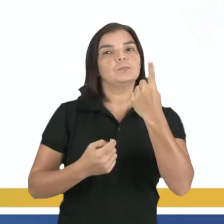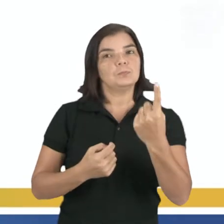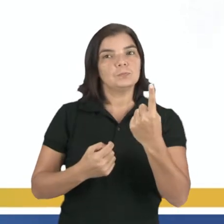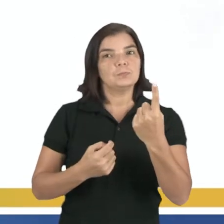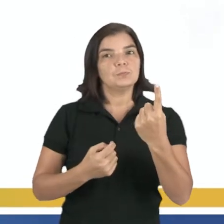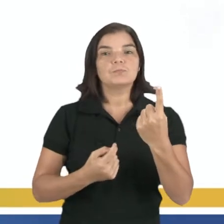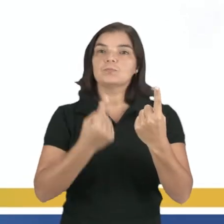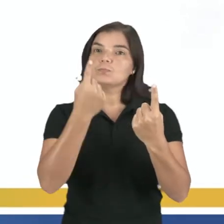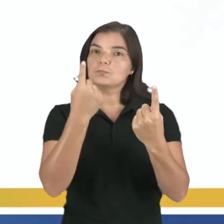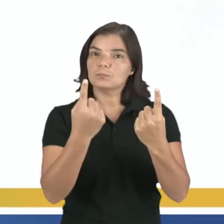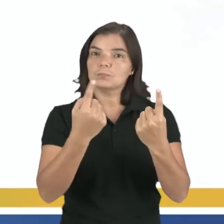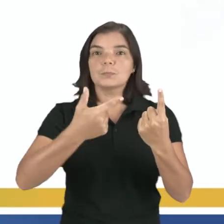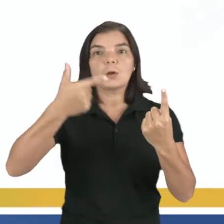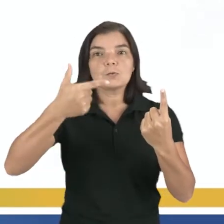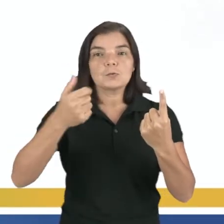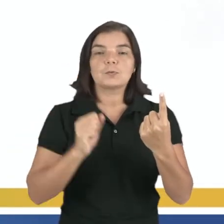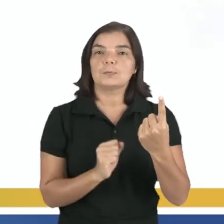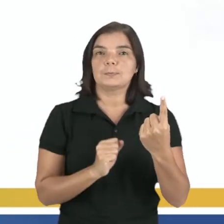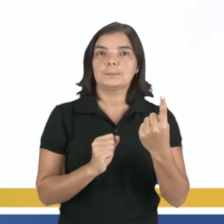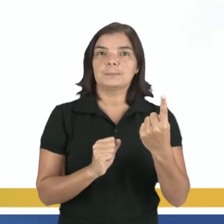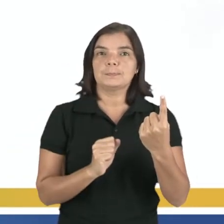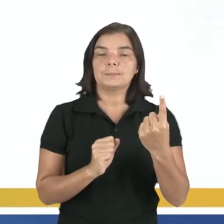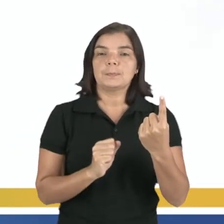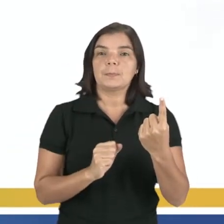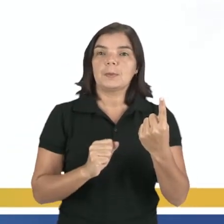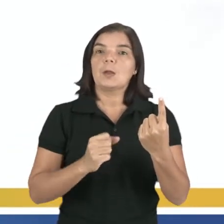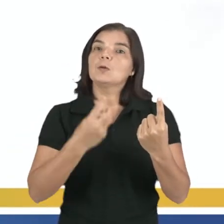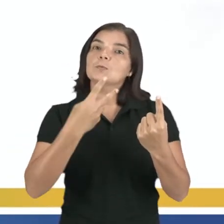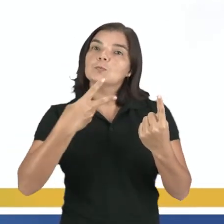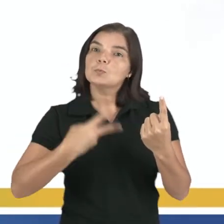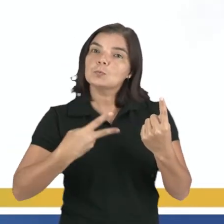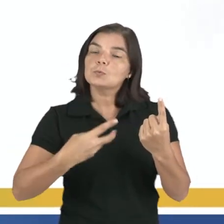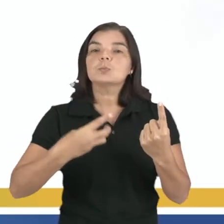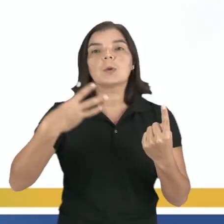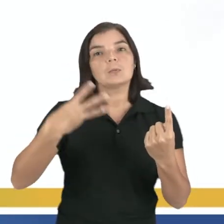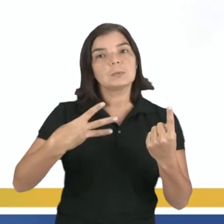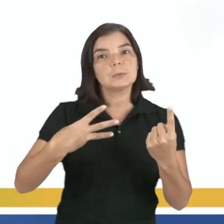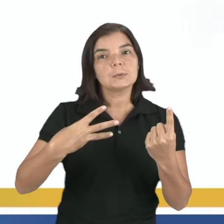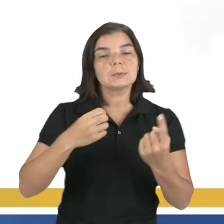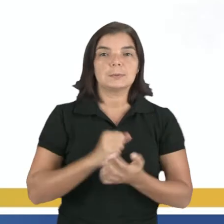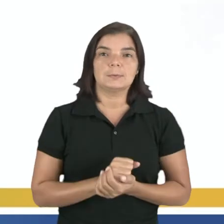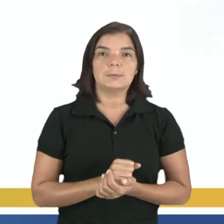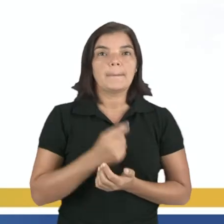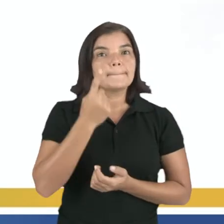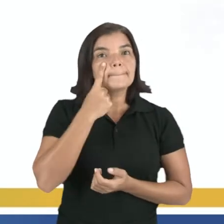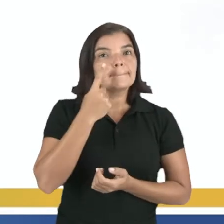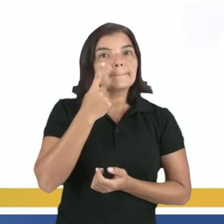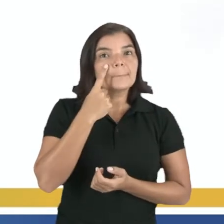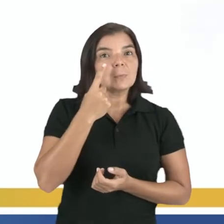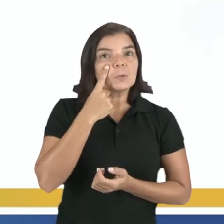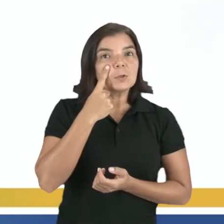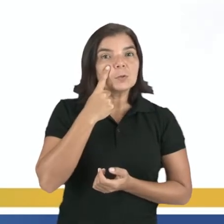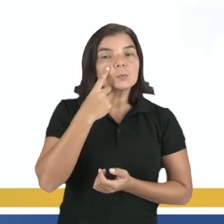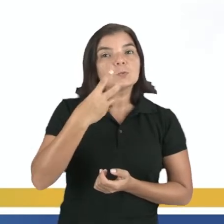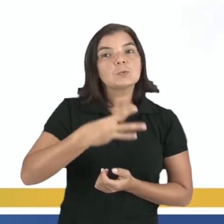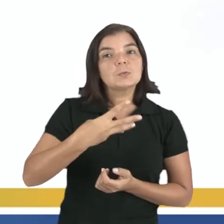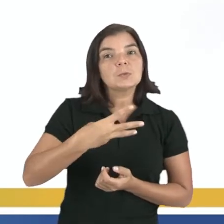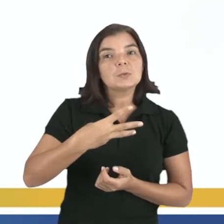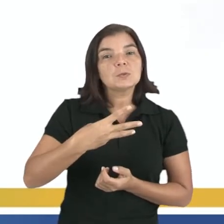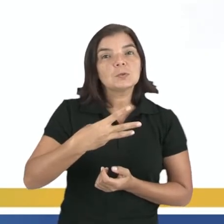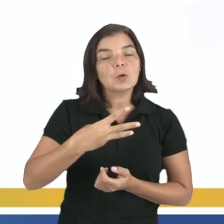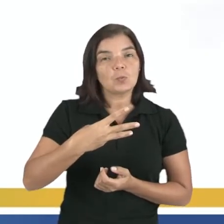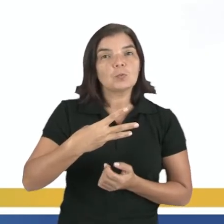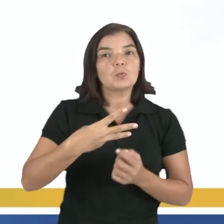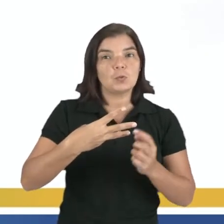termo, 1 é o segundo termo, não tem problema repetir, tá? 2 é o terceiro termo. Repare que a partir do terceiro termo vão ser os